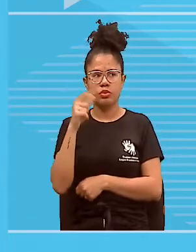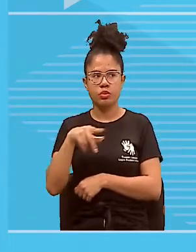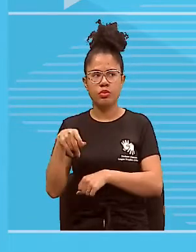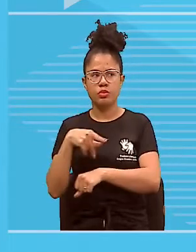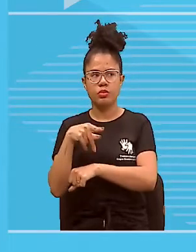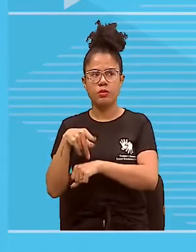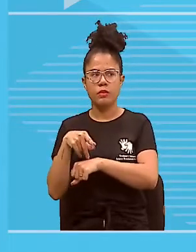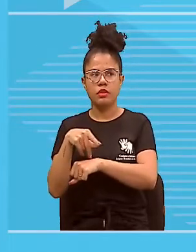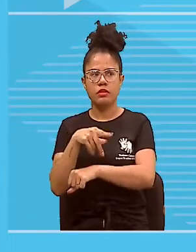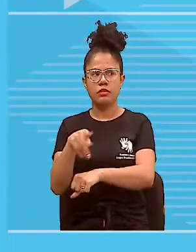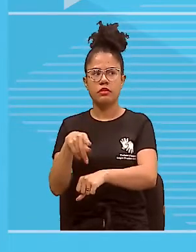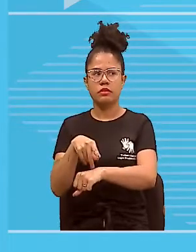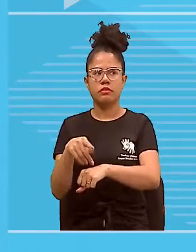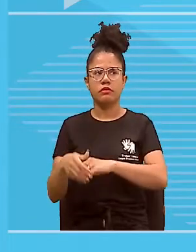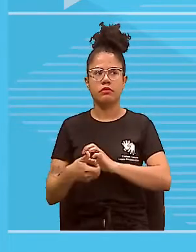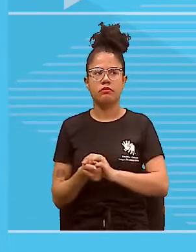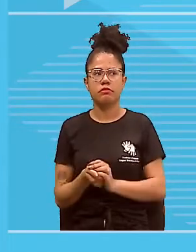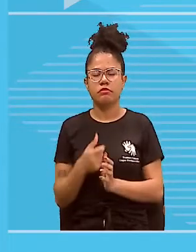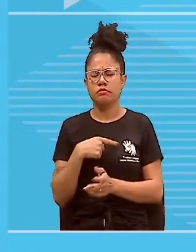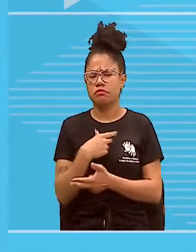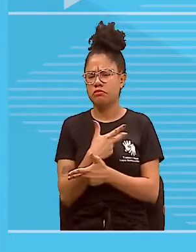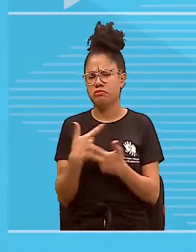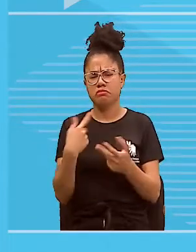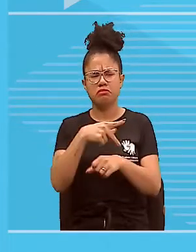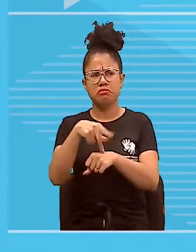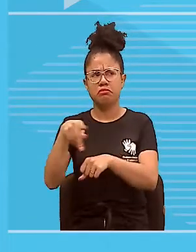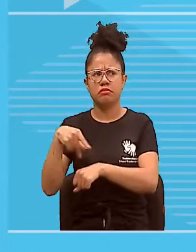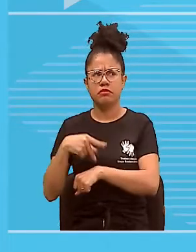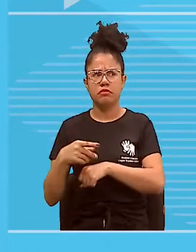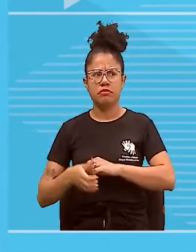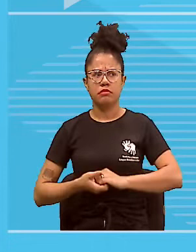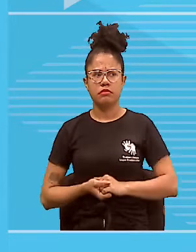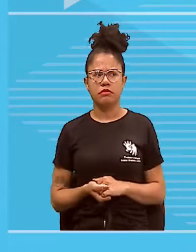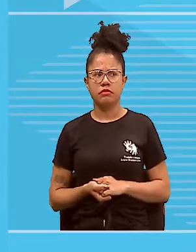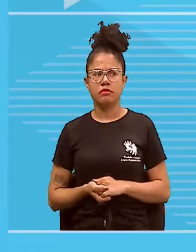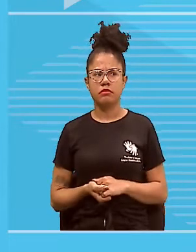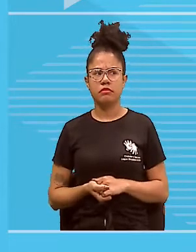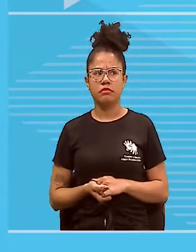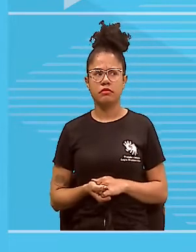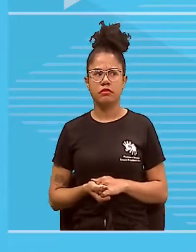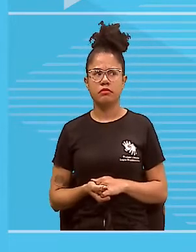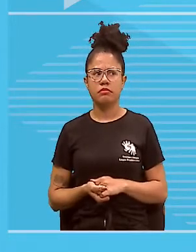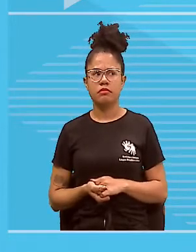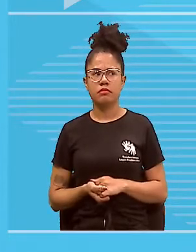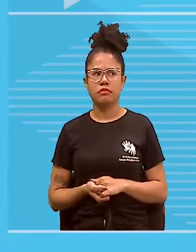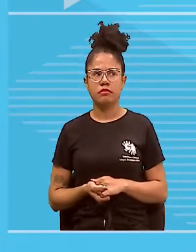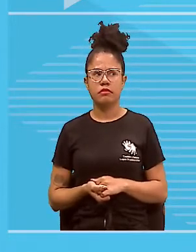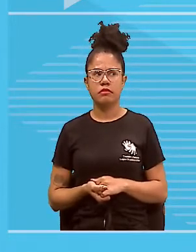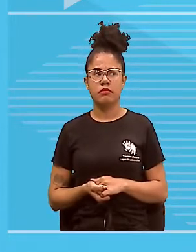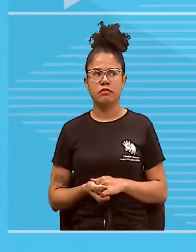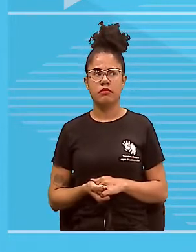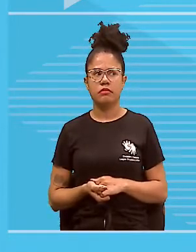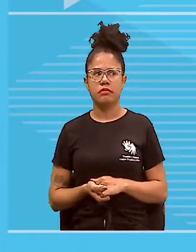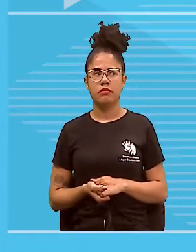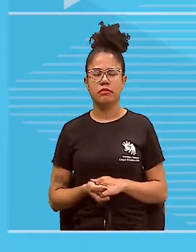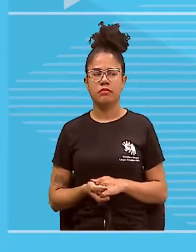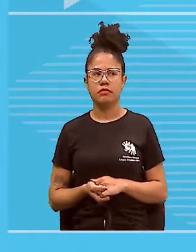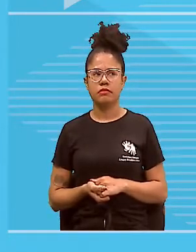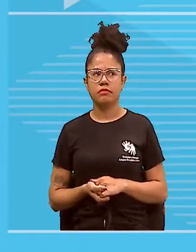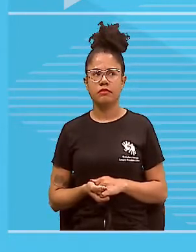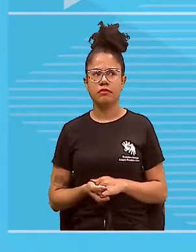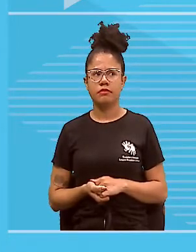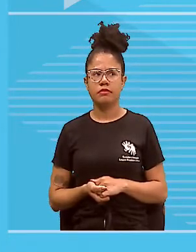Libaneses asiáticos europeus italianos alemães nordestinos caboclos